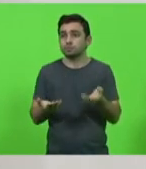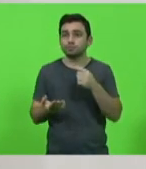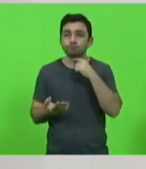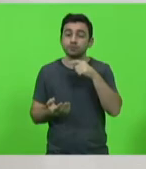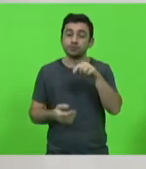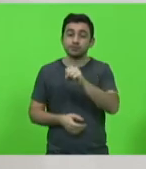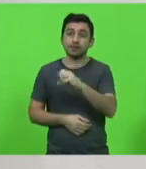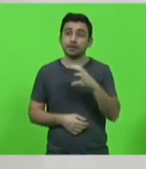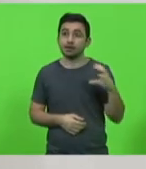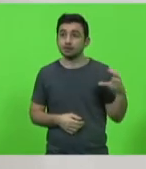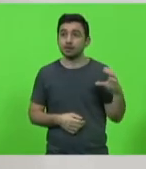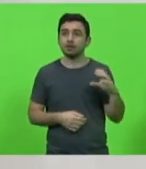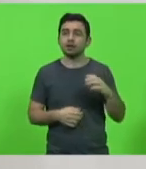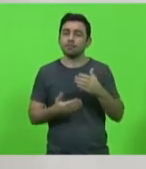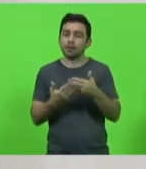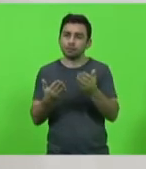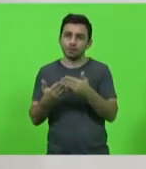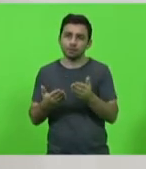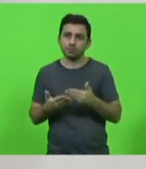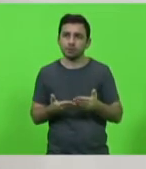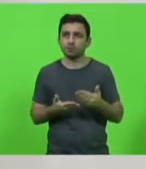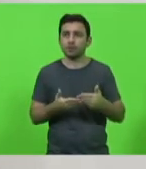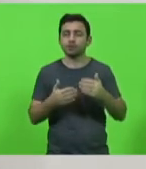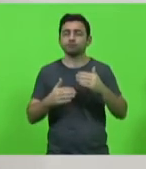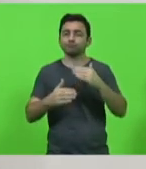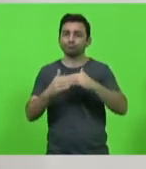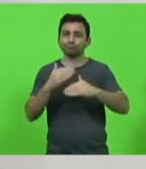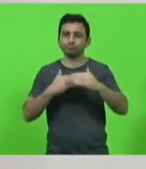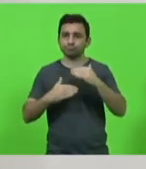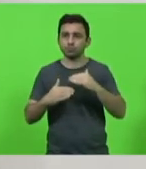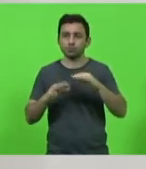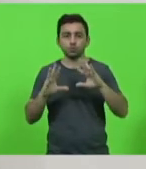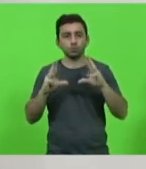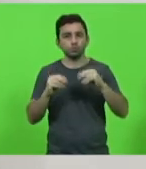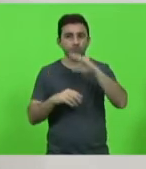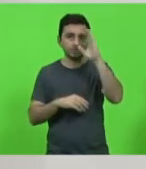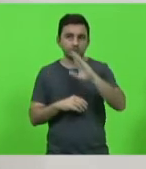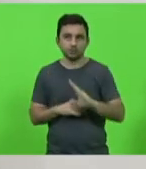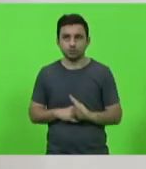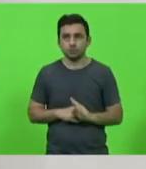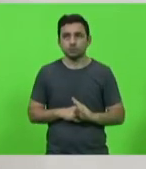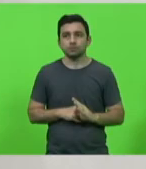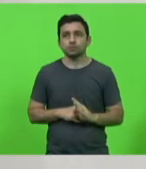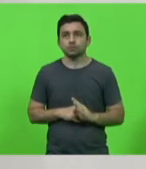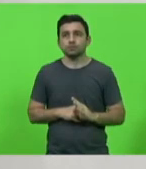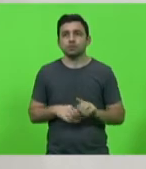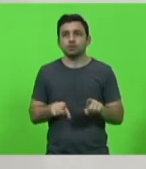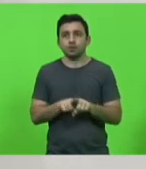Catarina vai perdendo ainda mais crescimento no cenário nacional e também